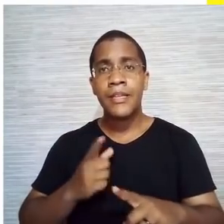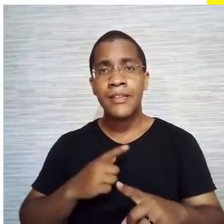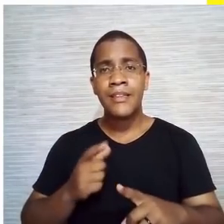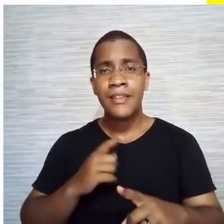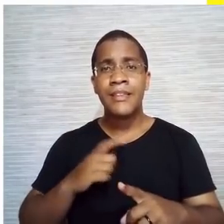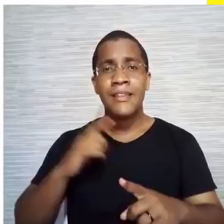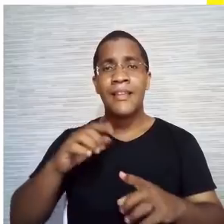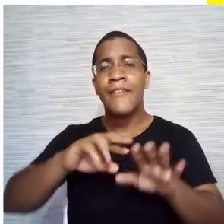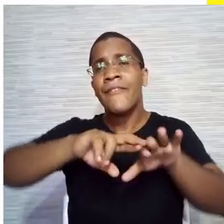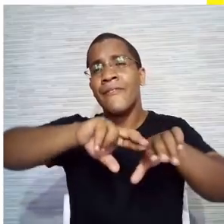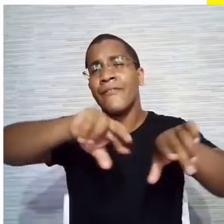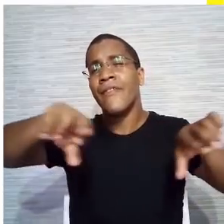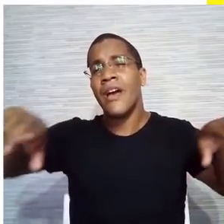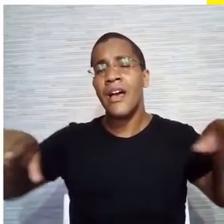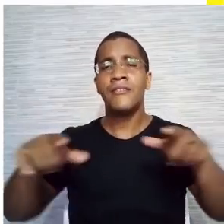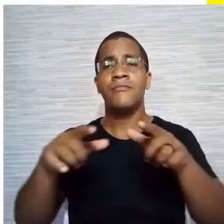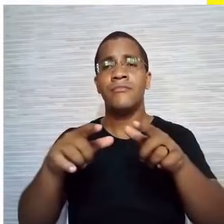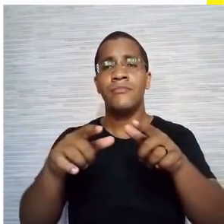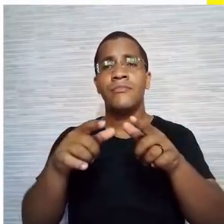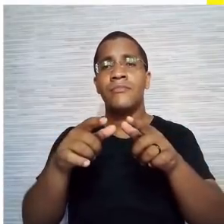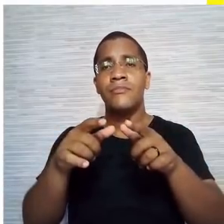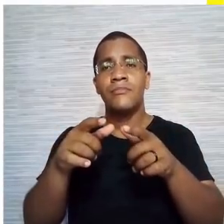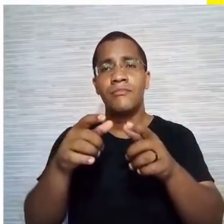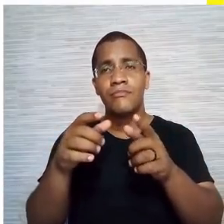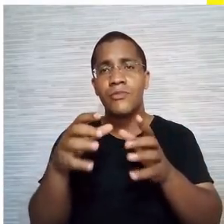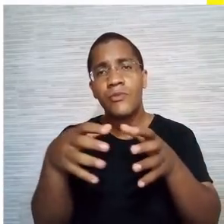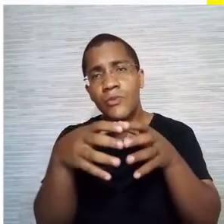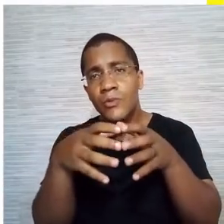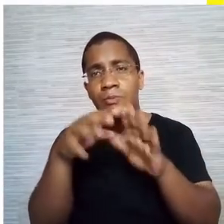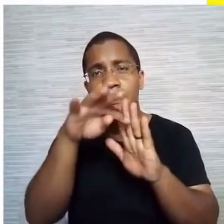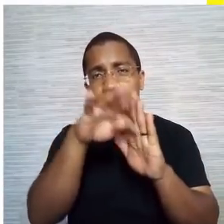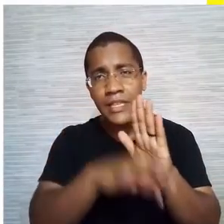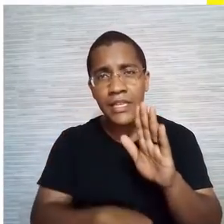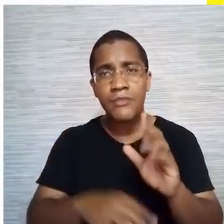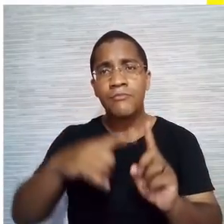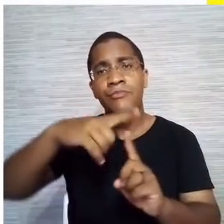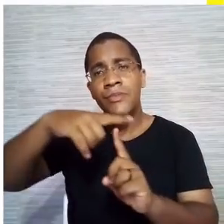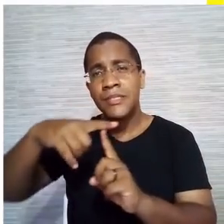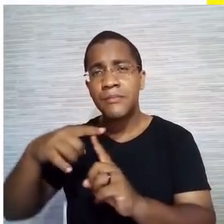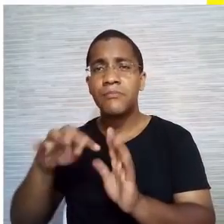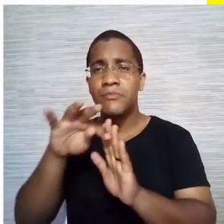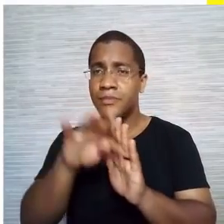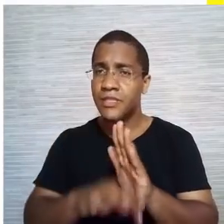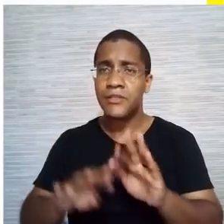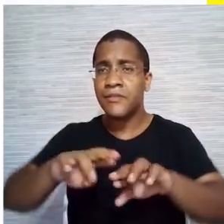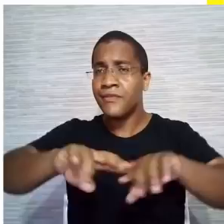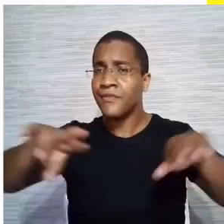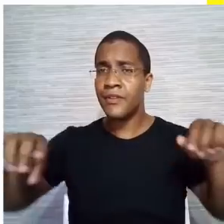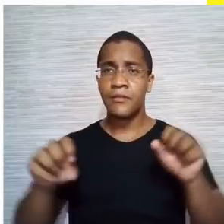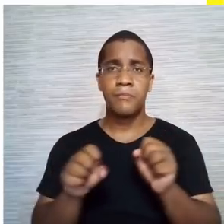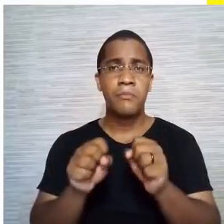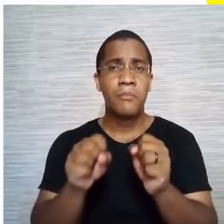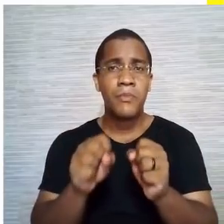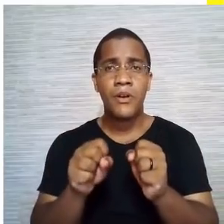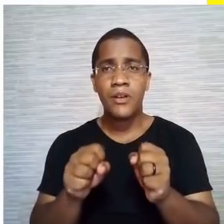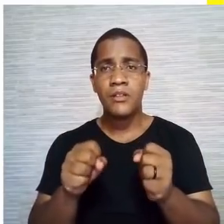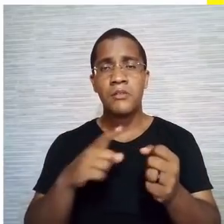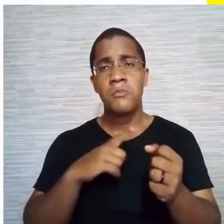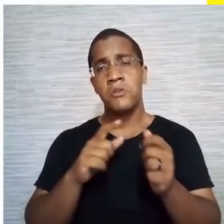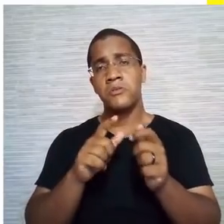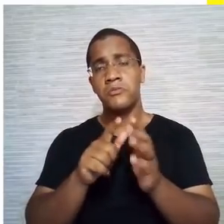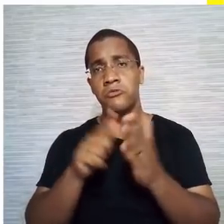conhecimento de gêneros textuais, que vocês podem, no caso, escolher um, certo? Para elaborar o seu texto da